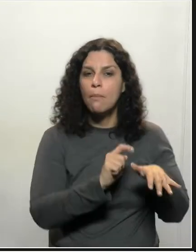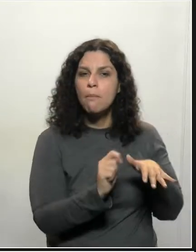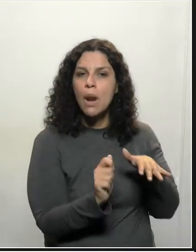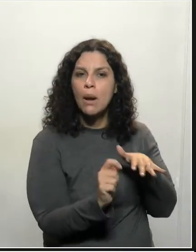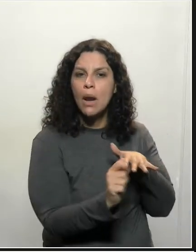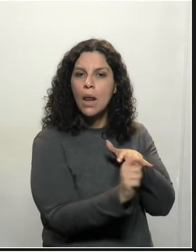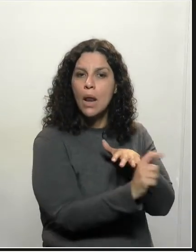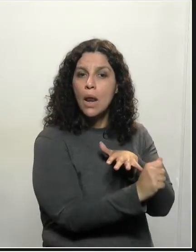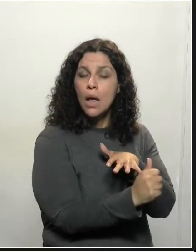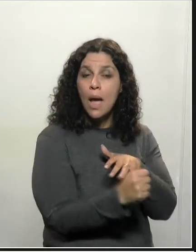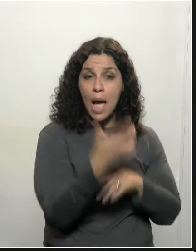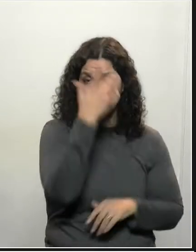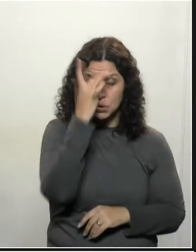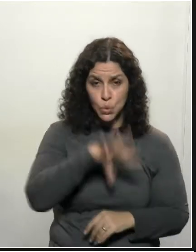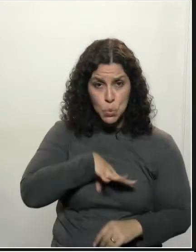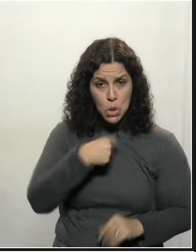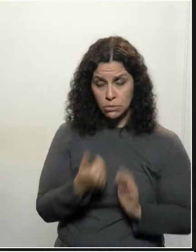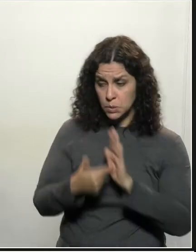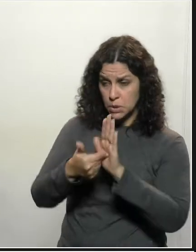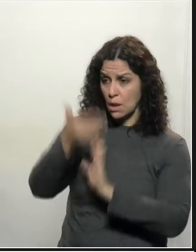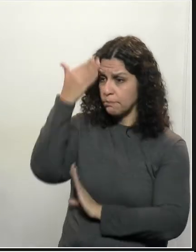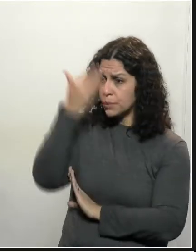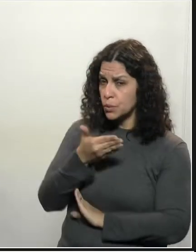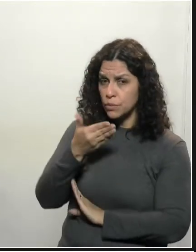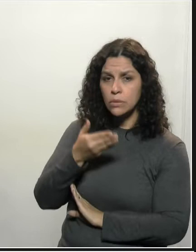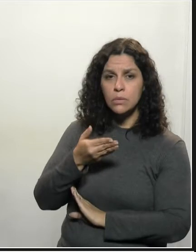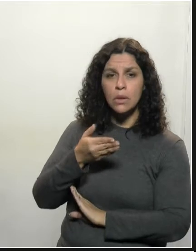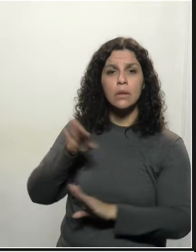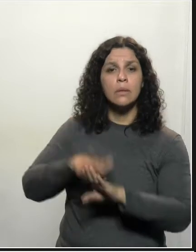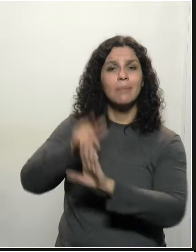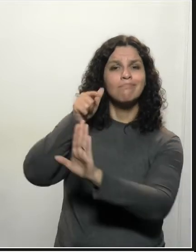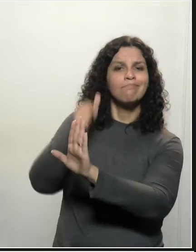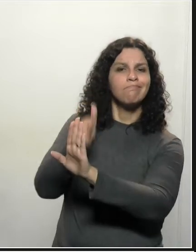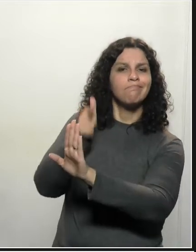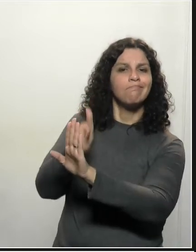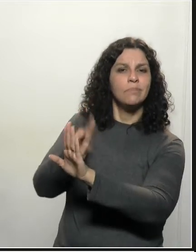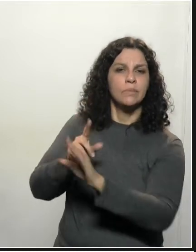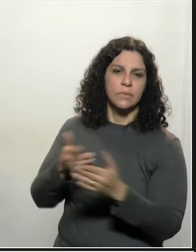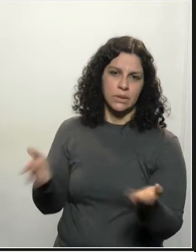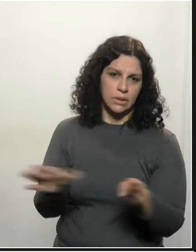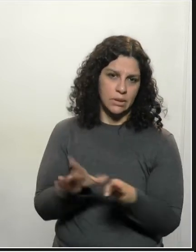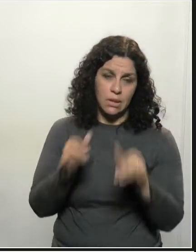não têm coragem de se apresentar o atacam covardemente,